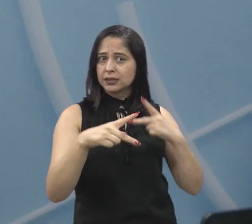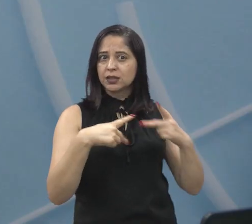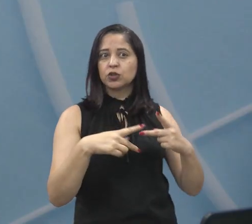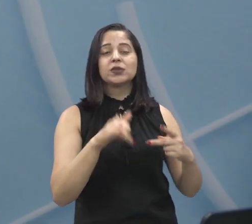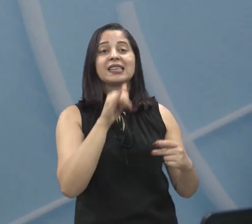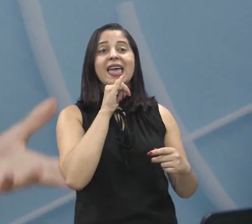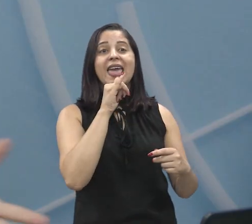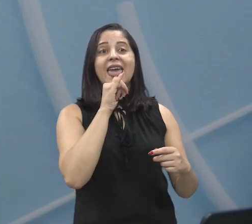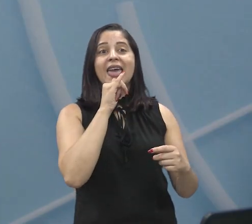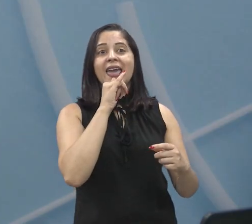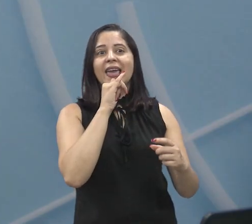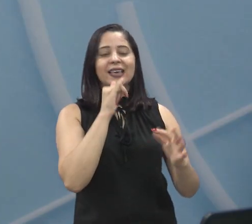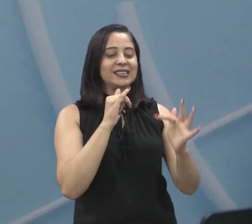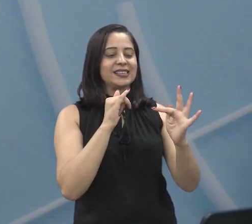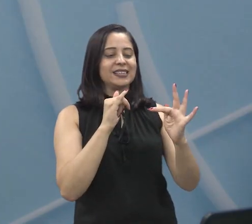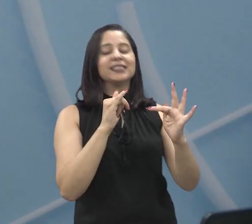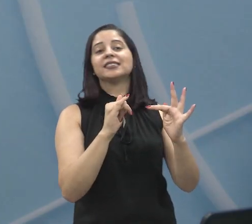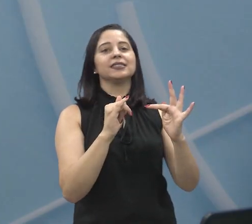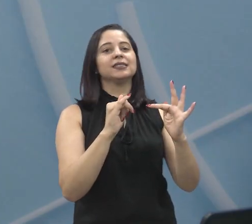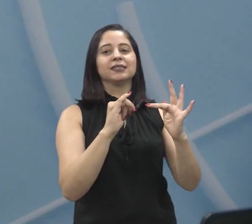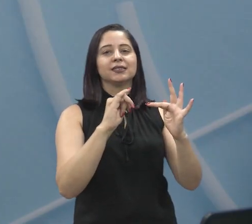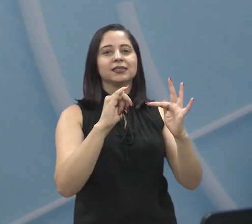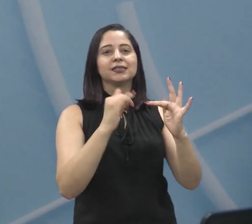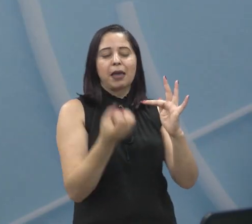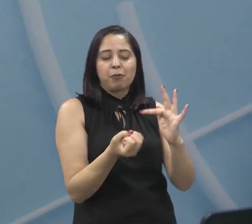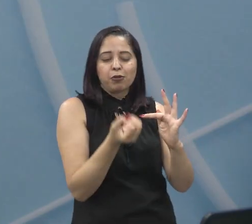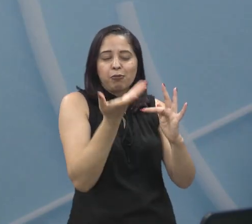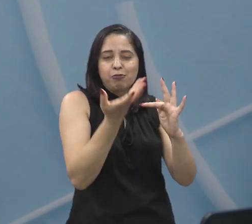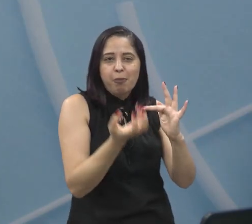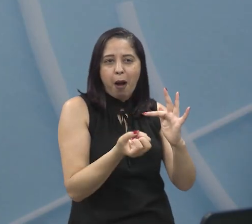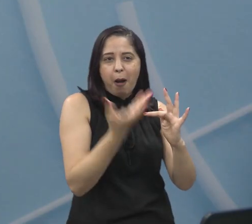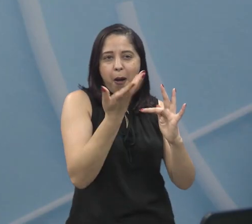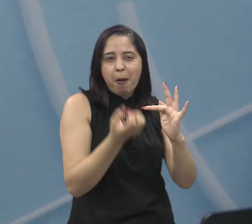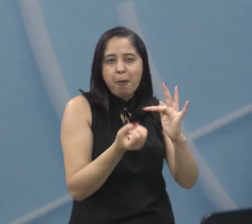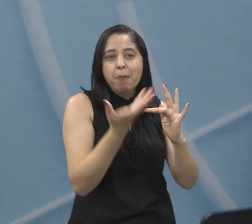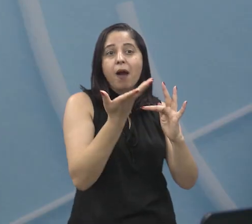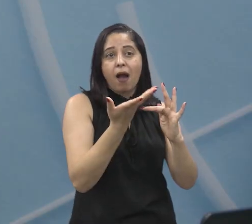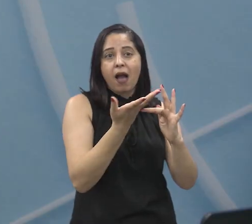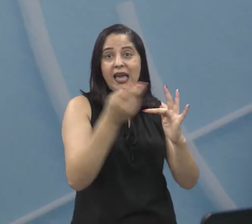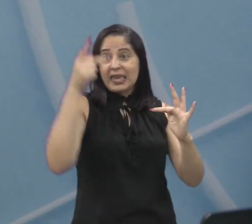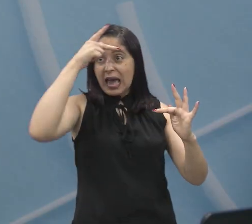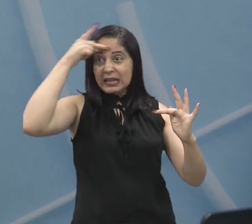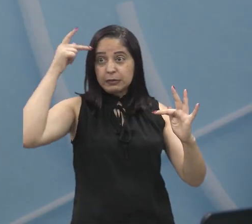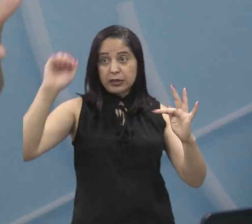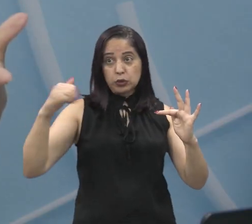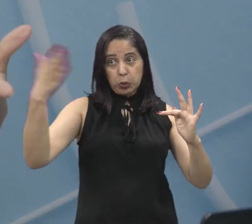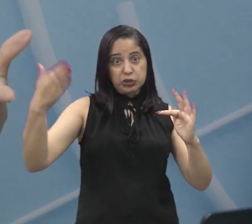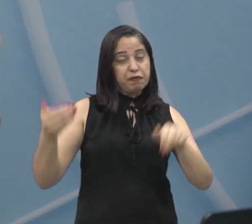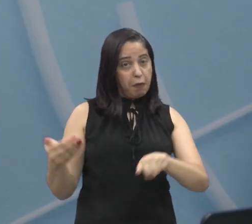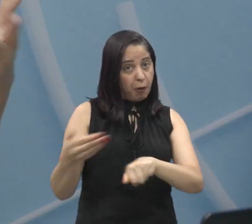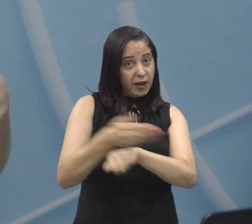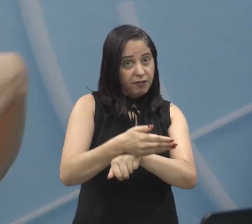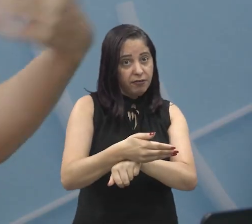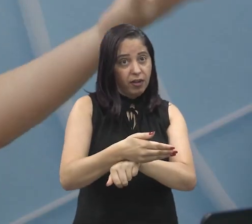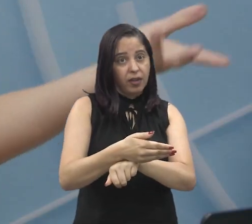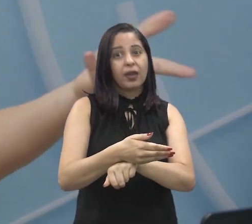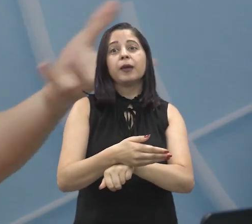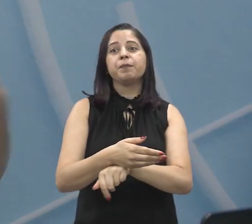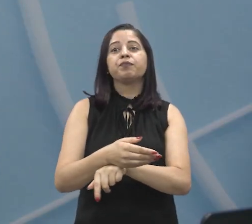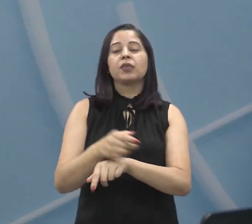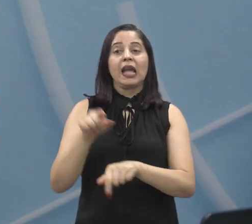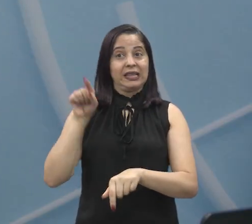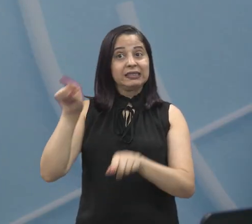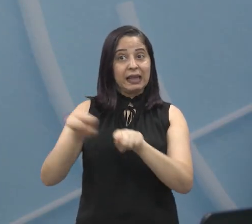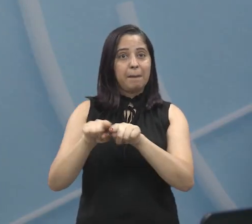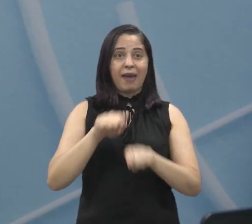Que anualmente a gente recebe turistas da região, de outros lugares. Tem outros locais, né, fora, a Flip no Rio